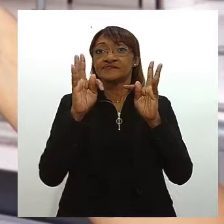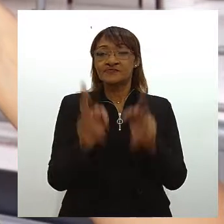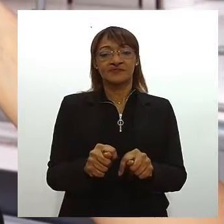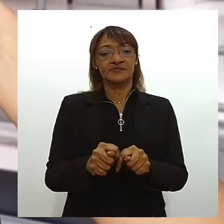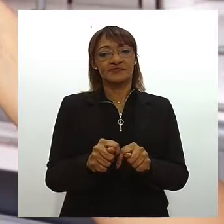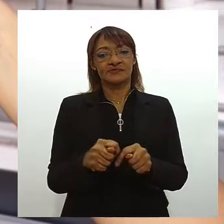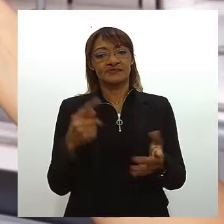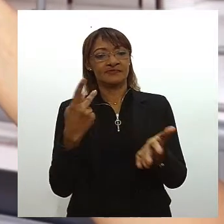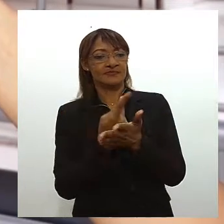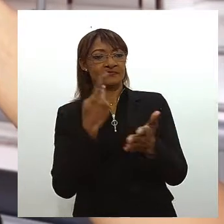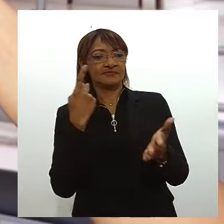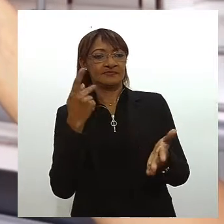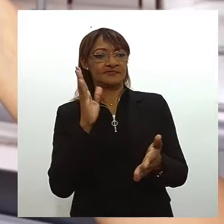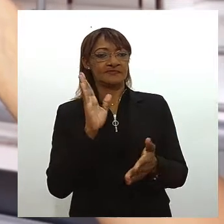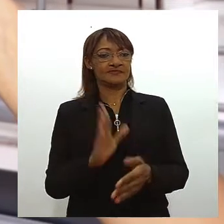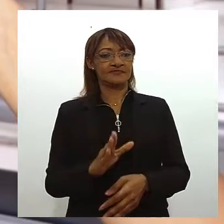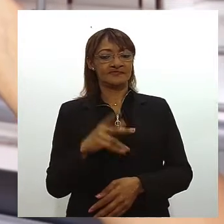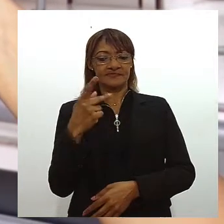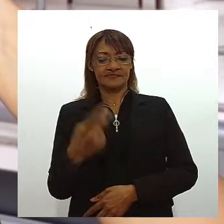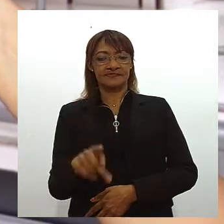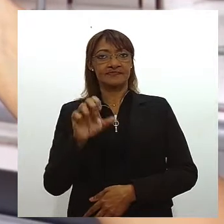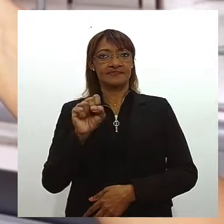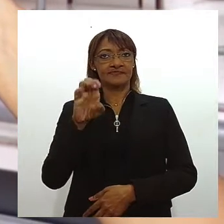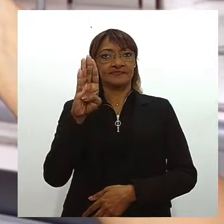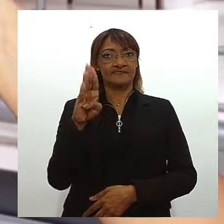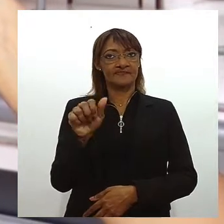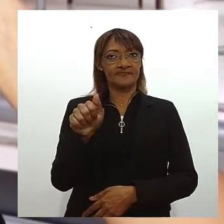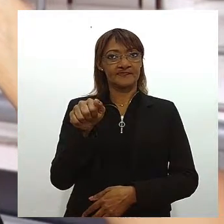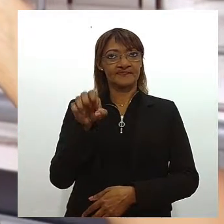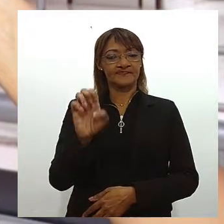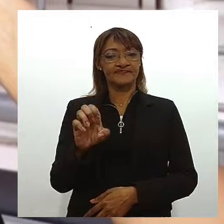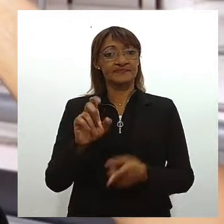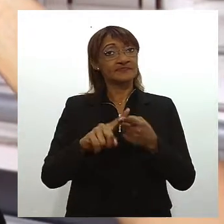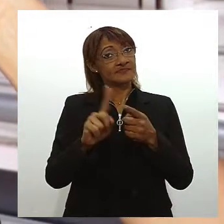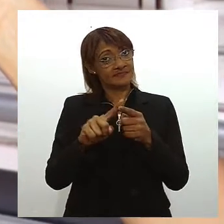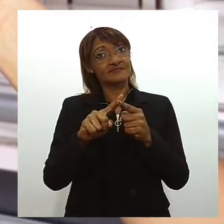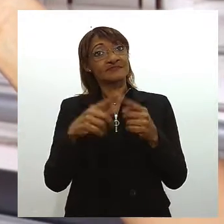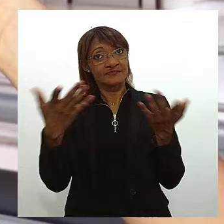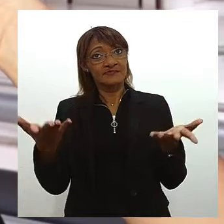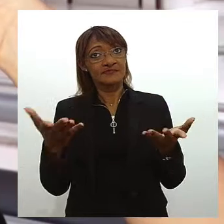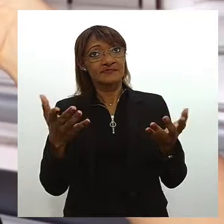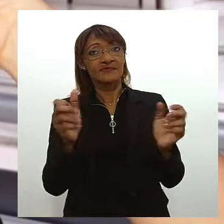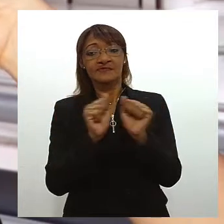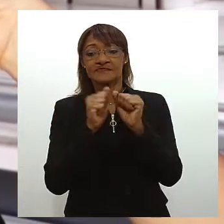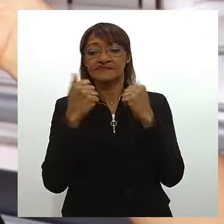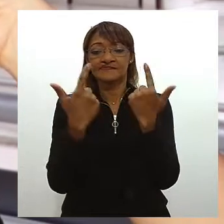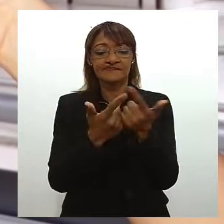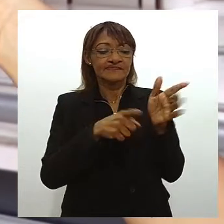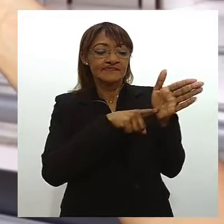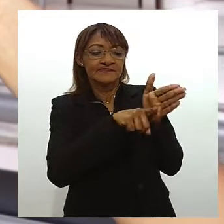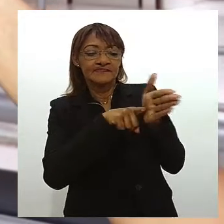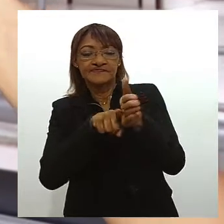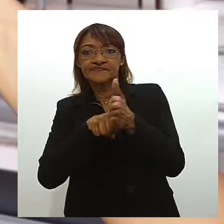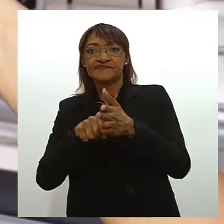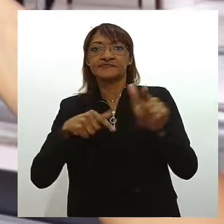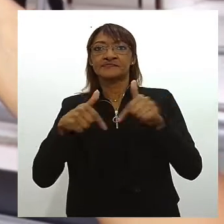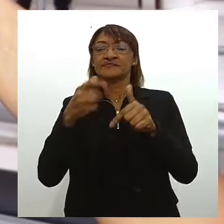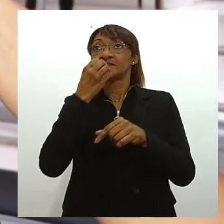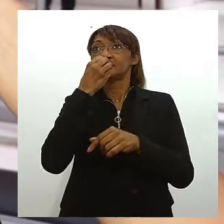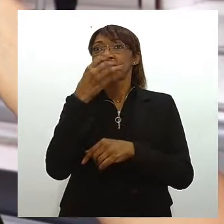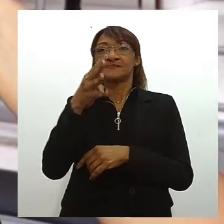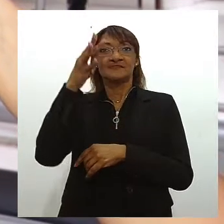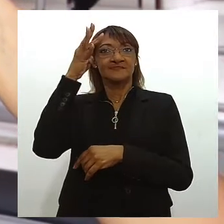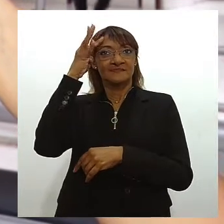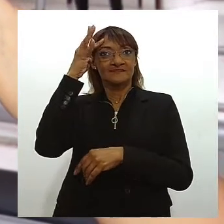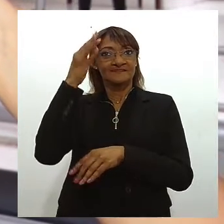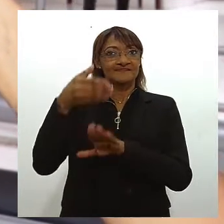seja pelo SEBRAE ou como também pela ALESE, que fez realmente um belo estudo, um trabalho na última quarta-feira, fez